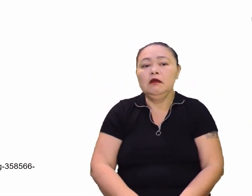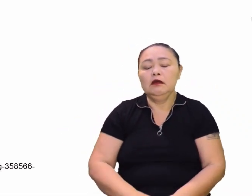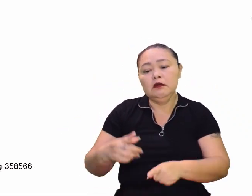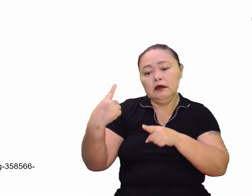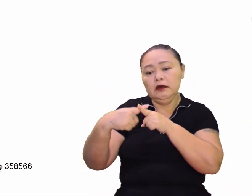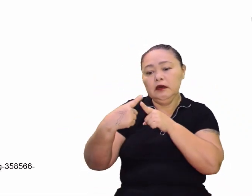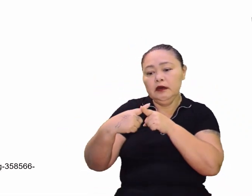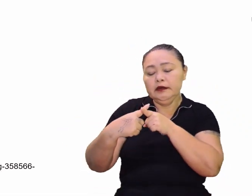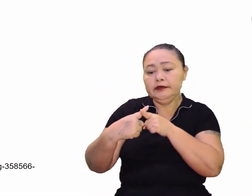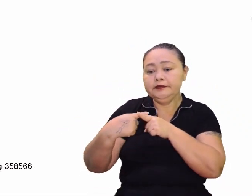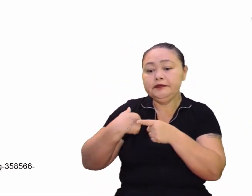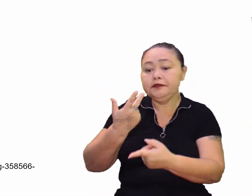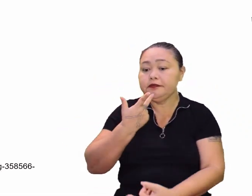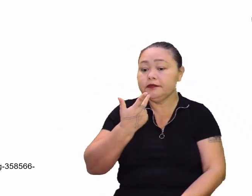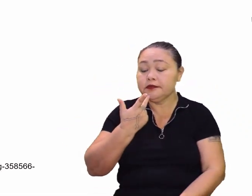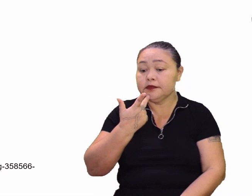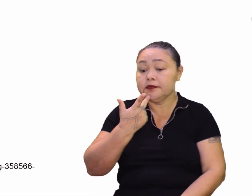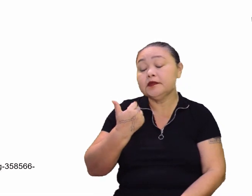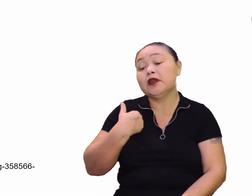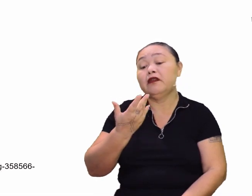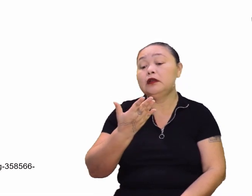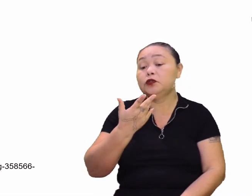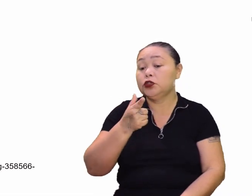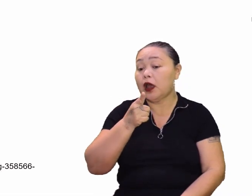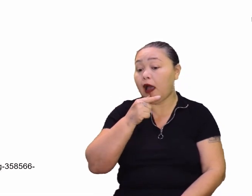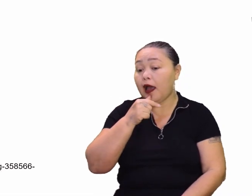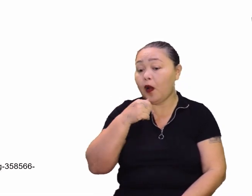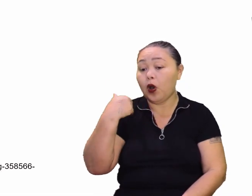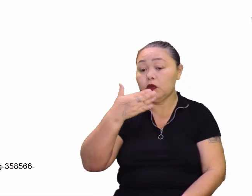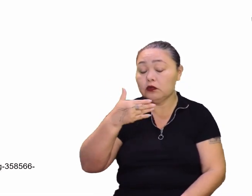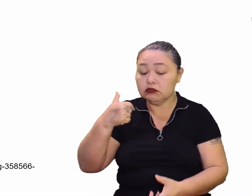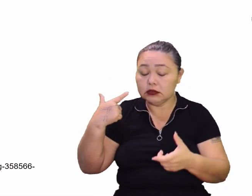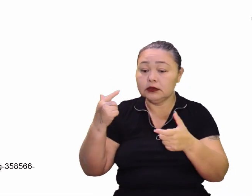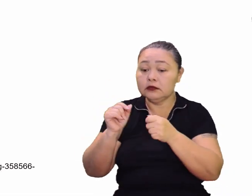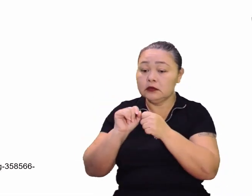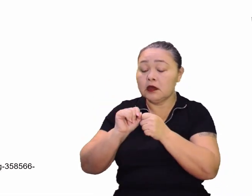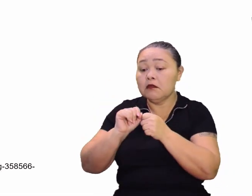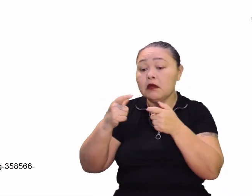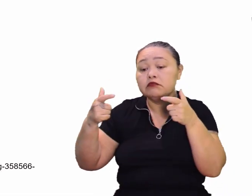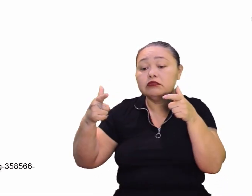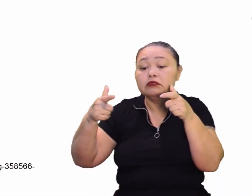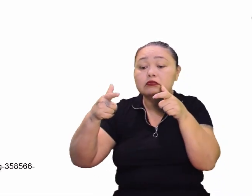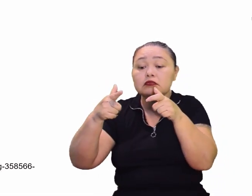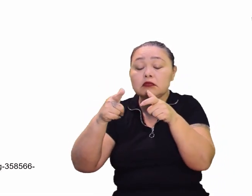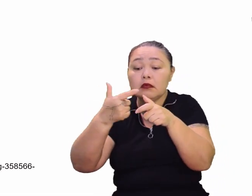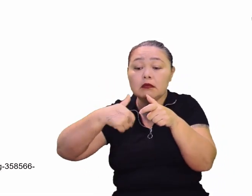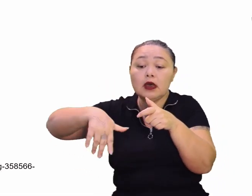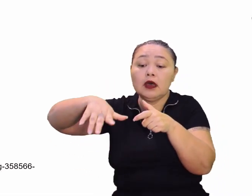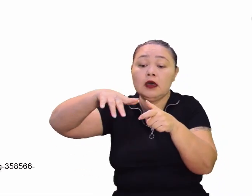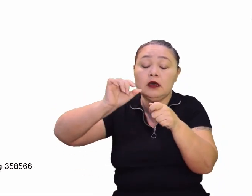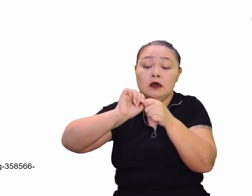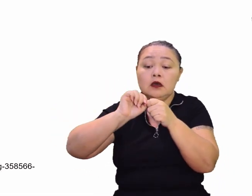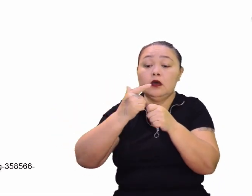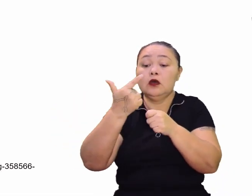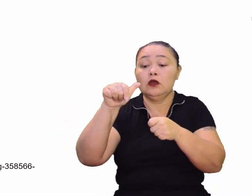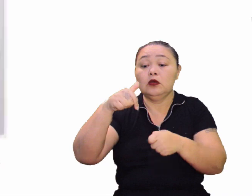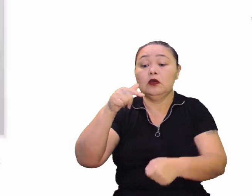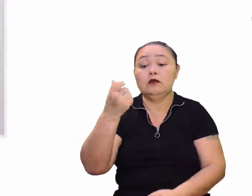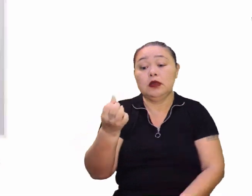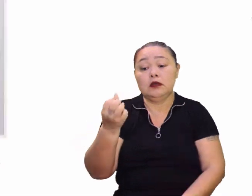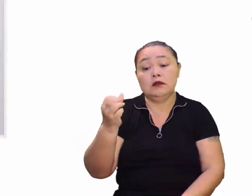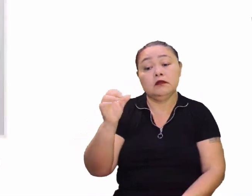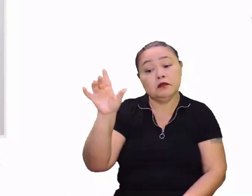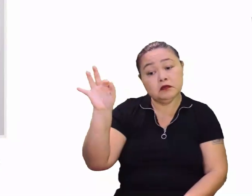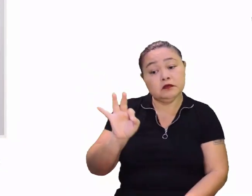Até porque estamos falando de água doce, que é a menor parte da água do mundo. Só os 2,5%.